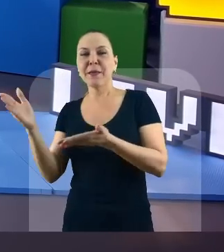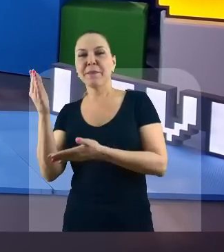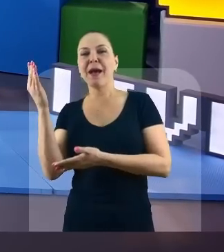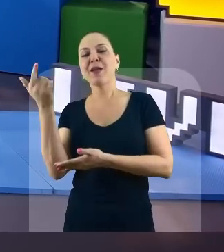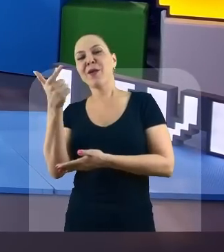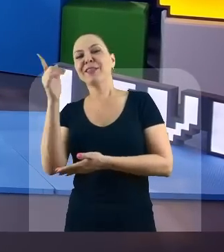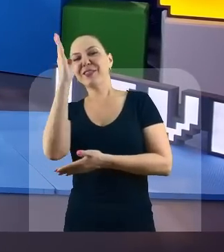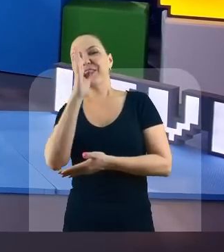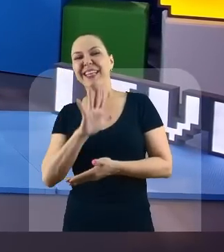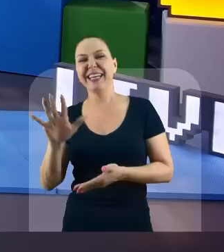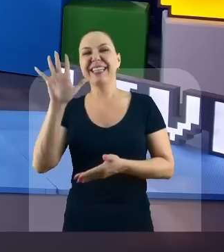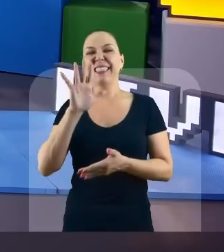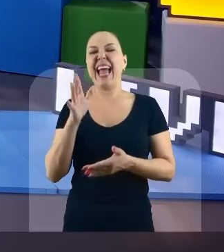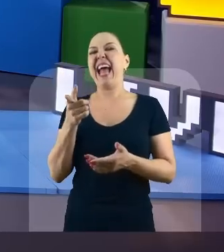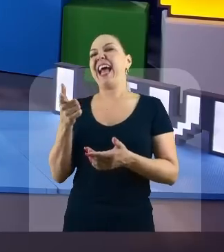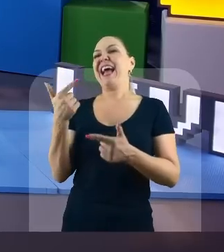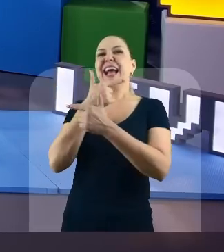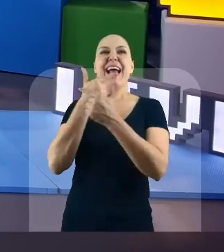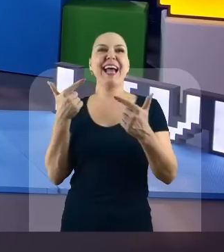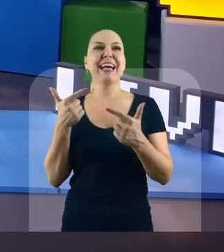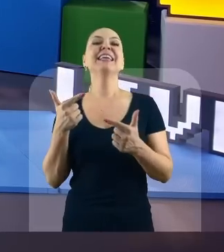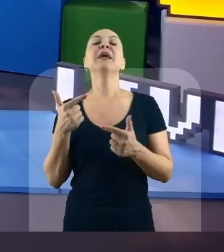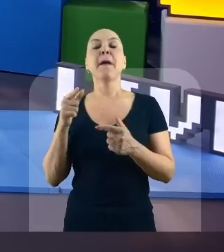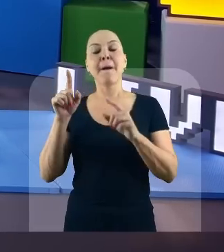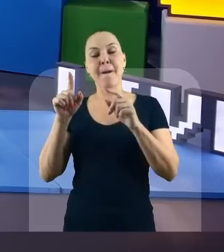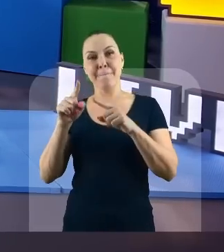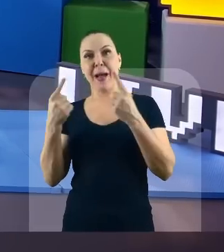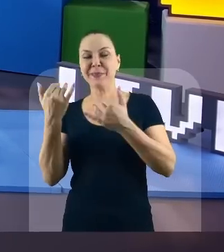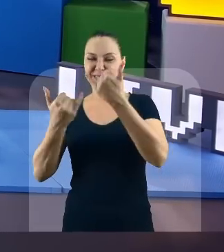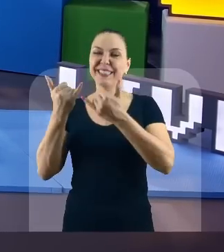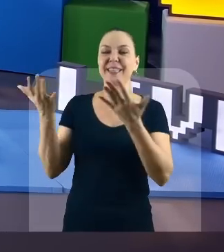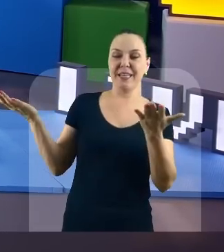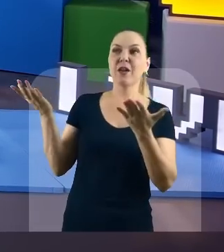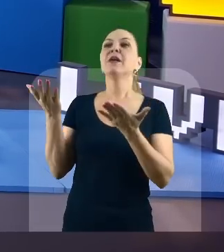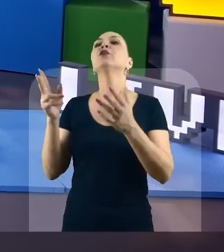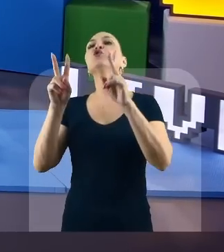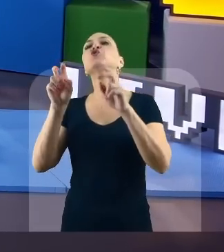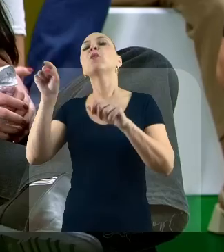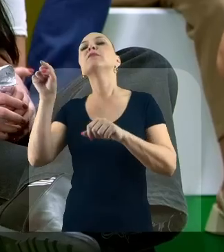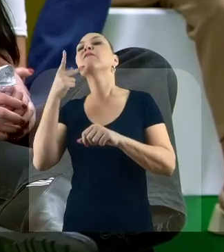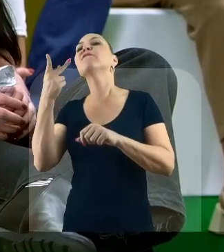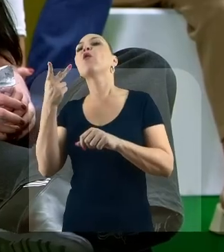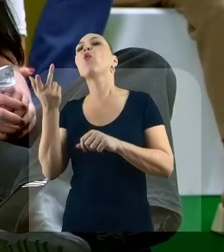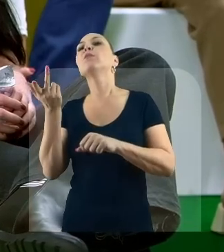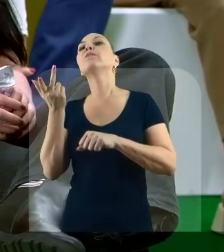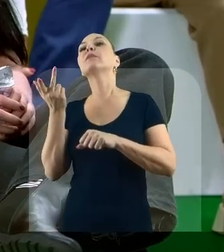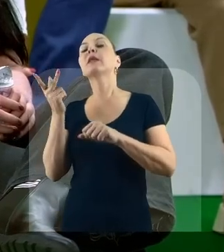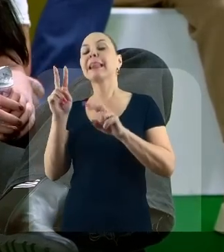Brasil. Qual polícia? Mas essa questão do racismo é muito interessante, Holiday, que vocês estão falando aí, porque Santa